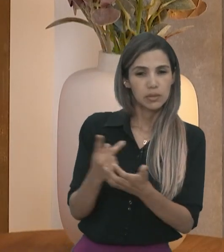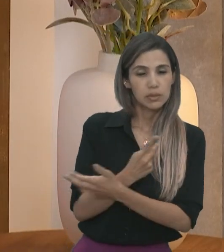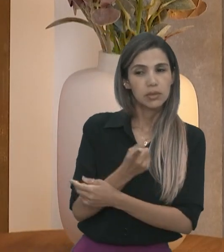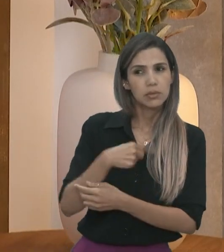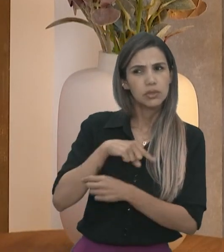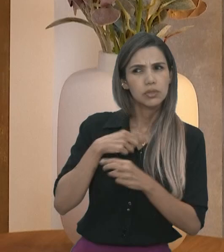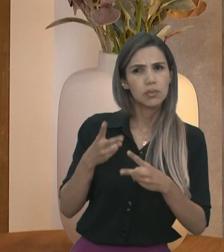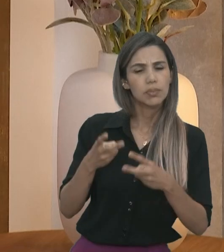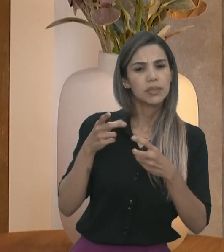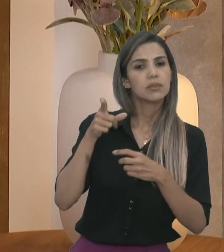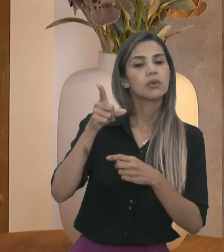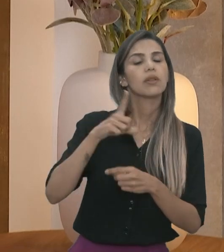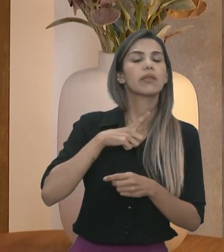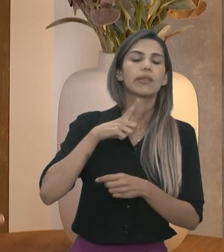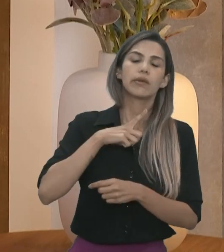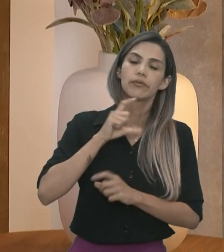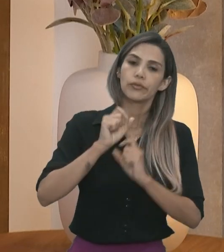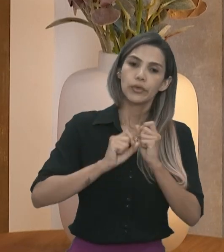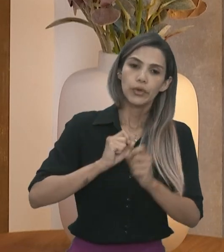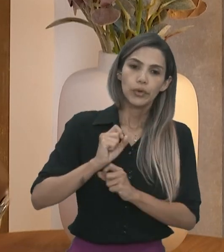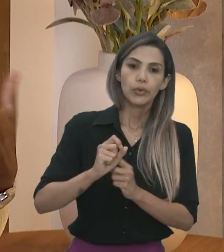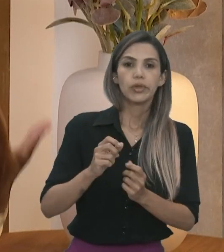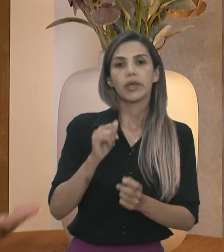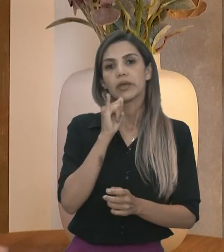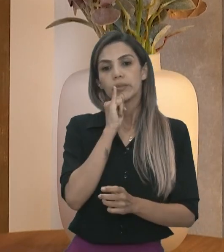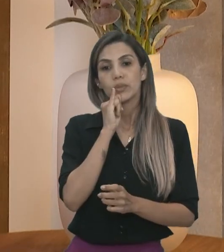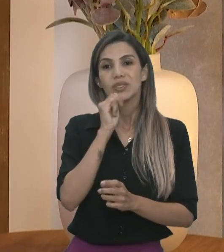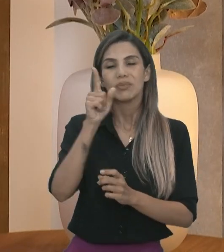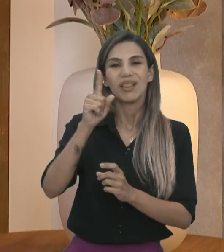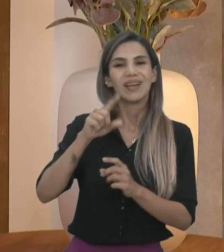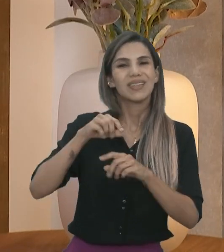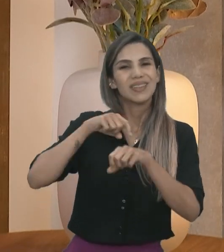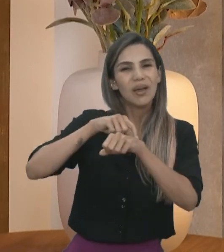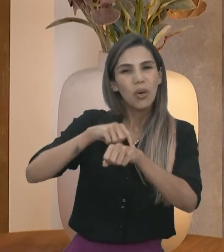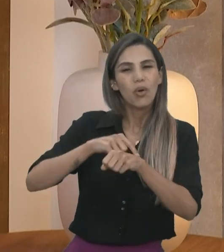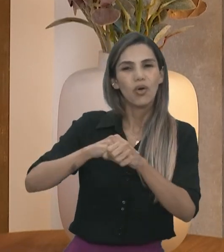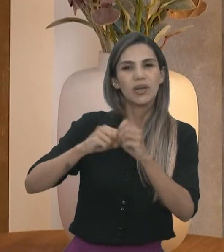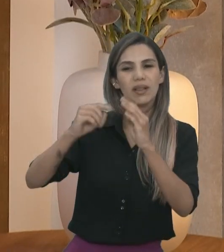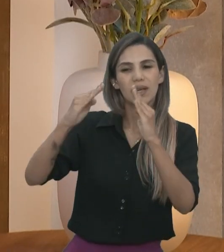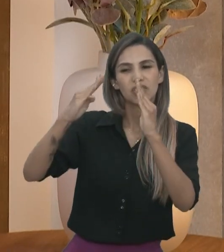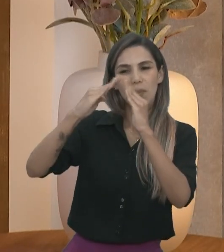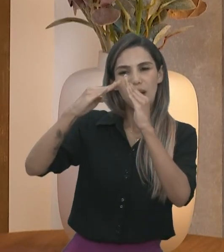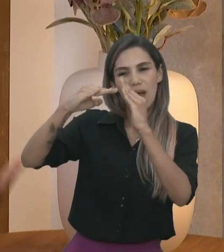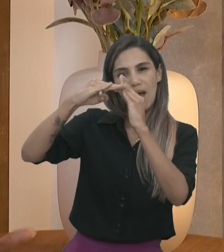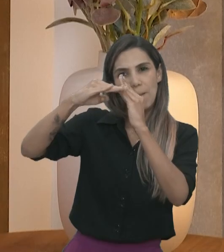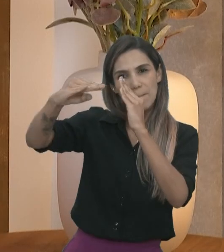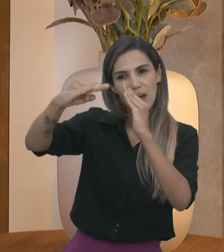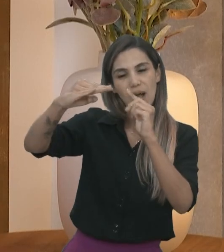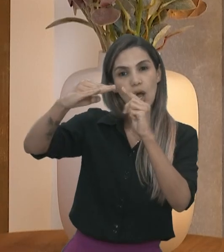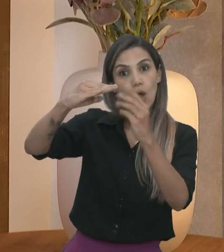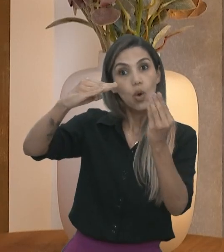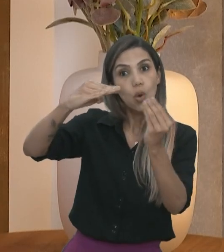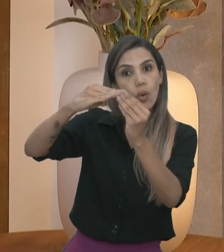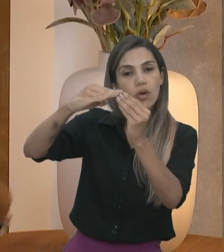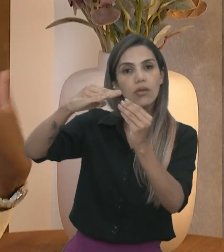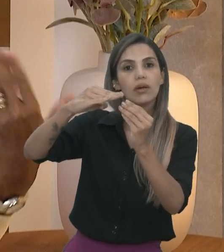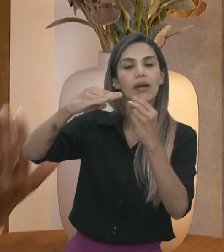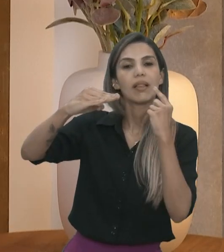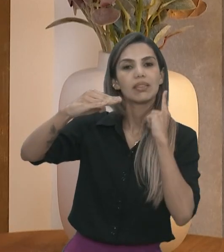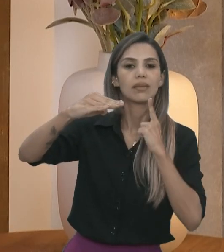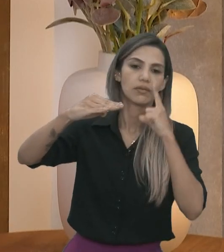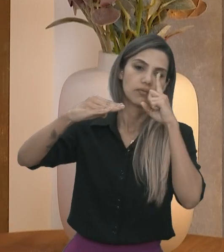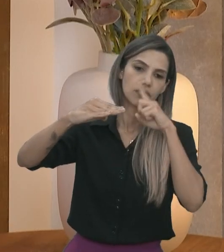que houve uma falha, um subdimensionamento na instalação da estrutura. Já aqui no centro, a gente já observou